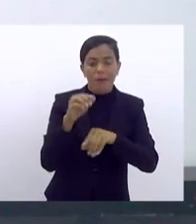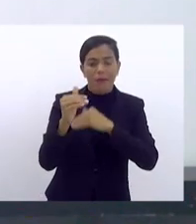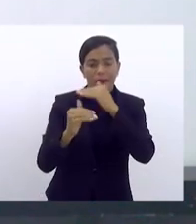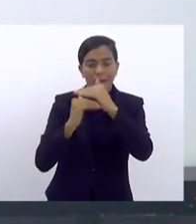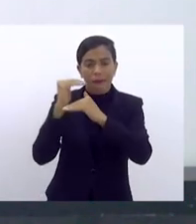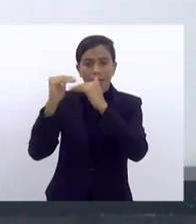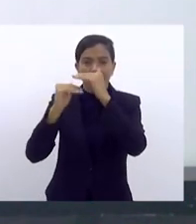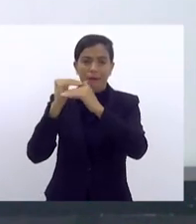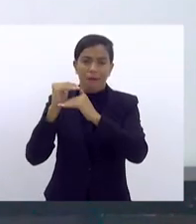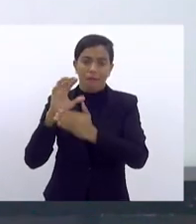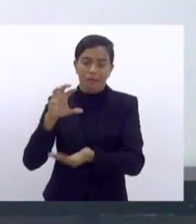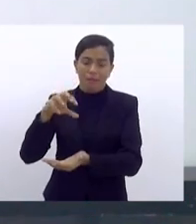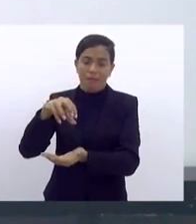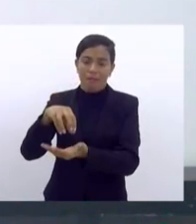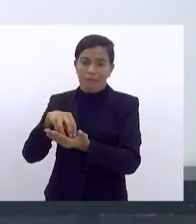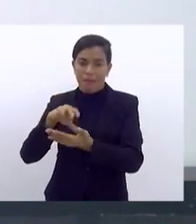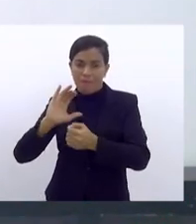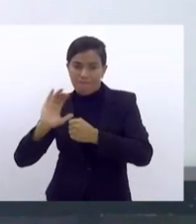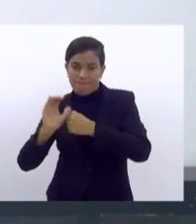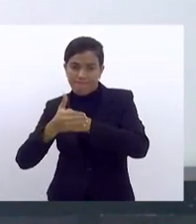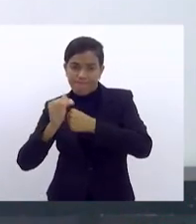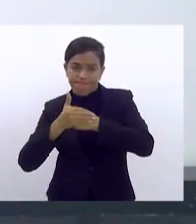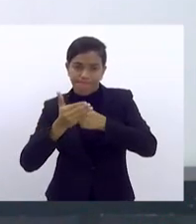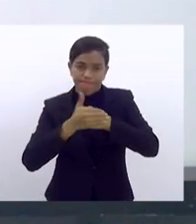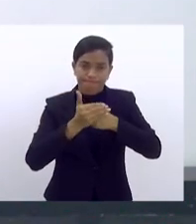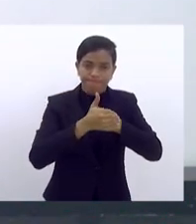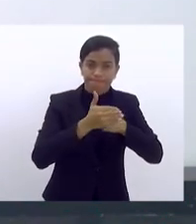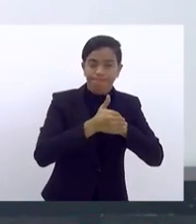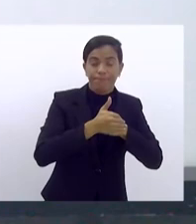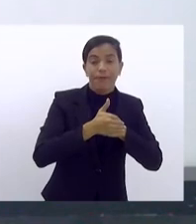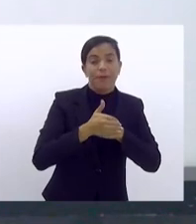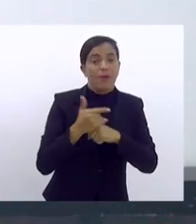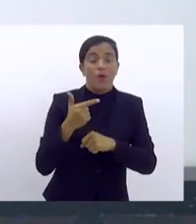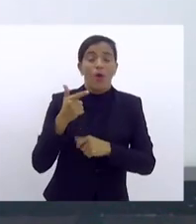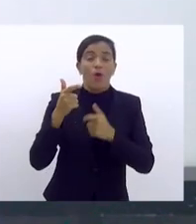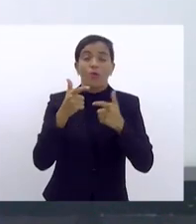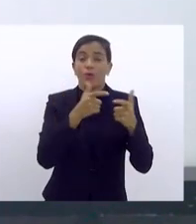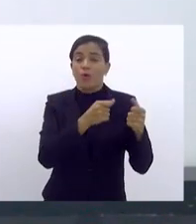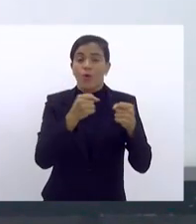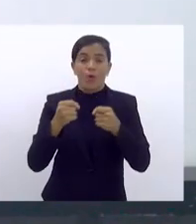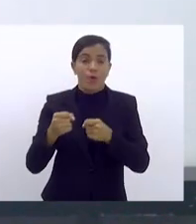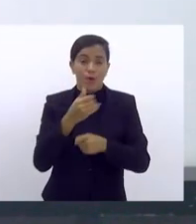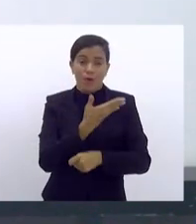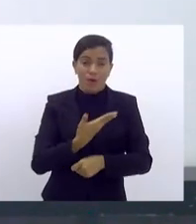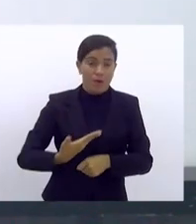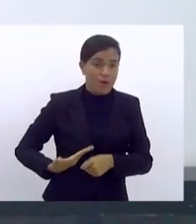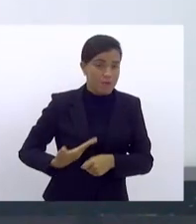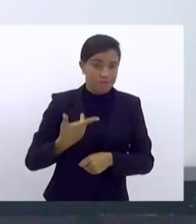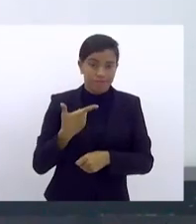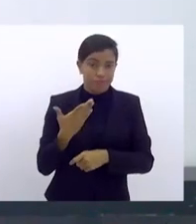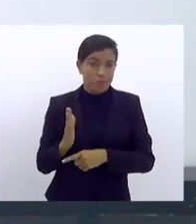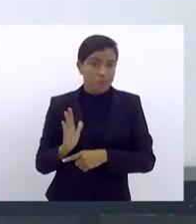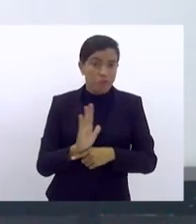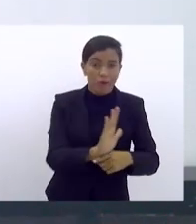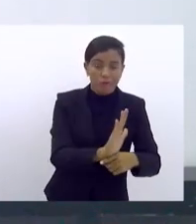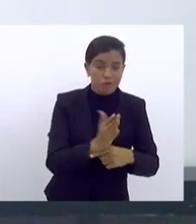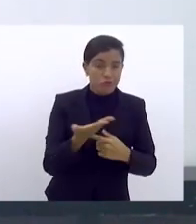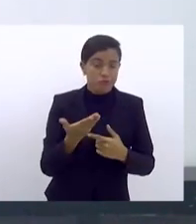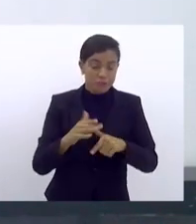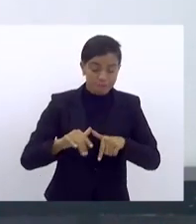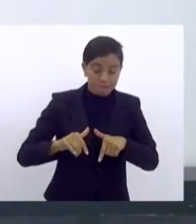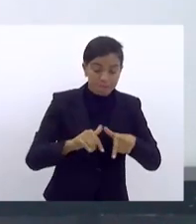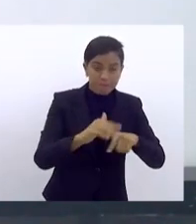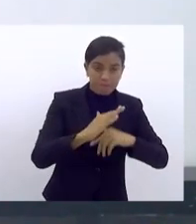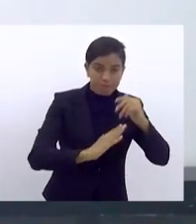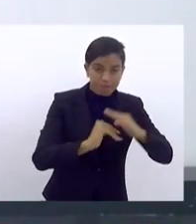guetos de marginalização onde o poder público não chega e não cumpre a assistência devida e